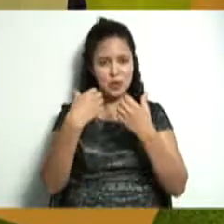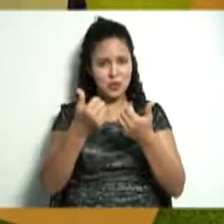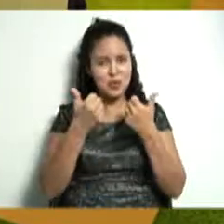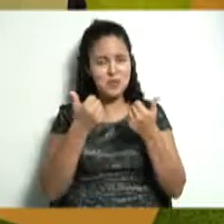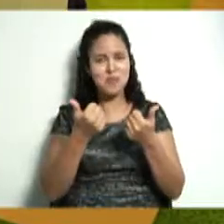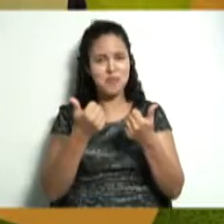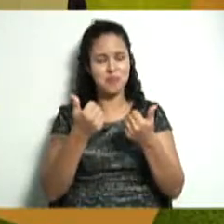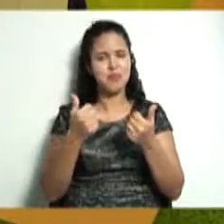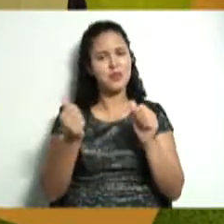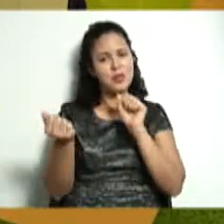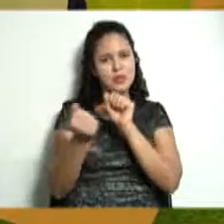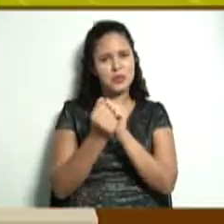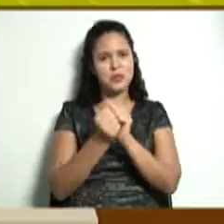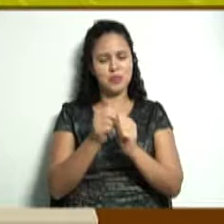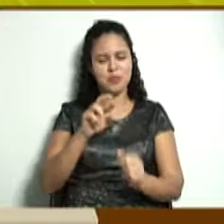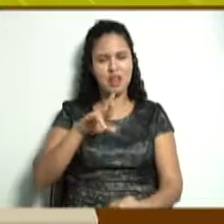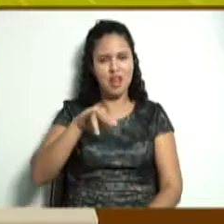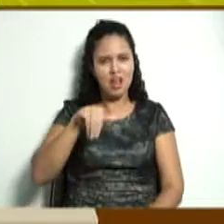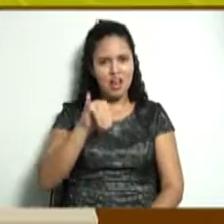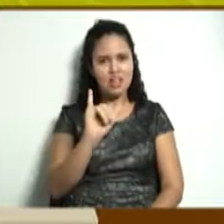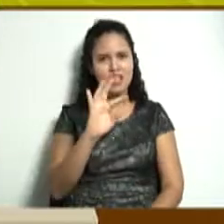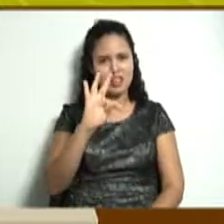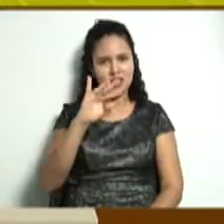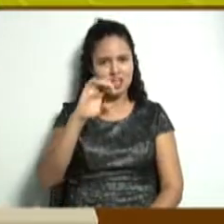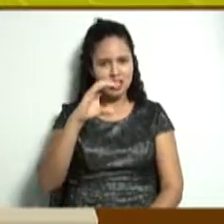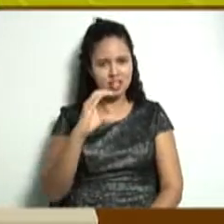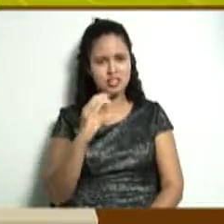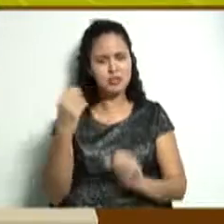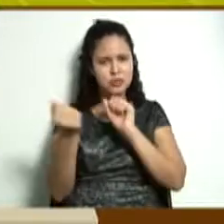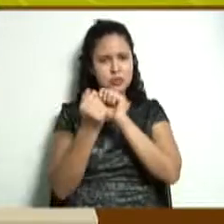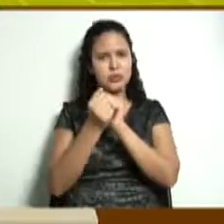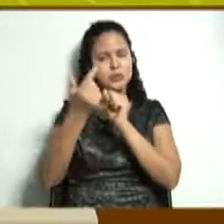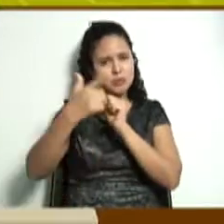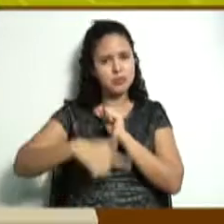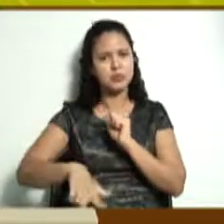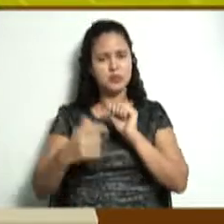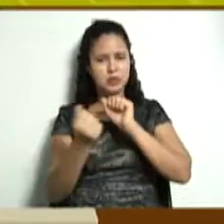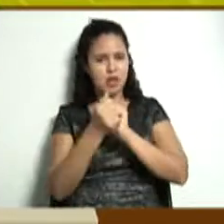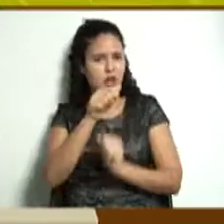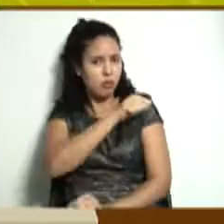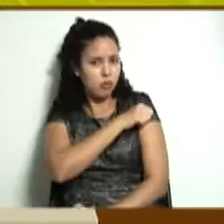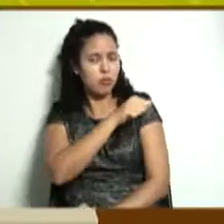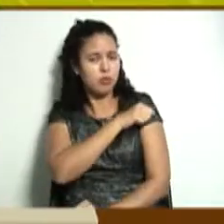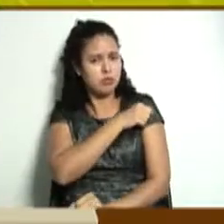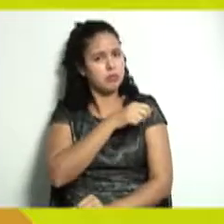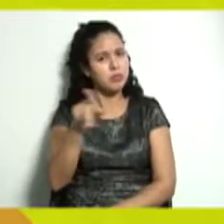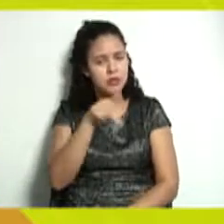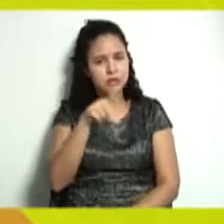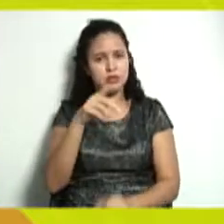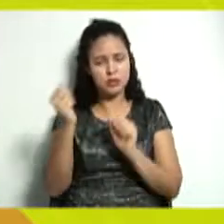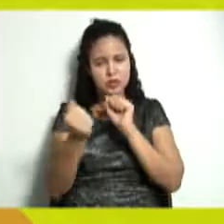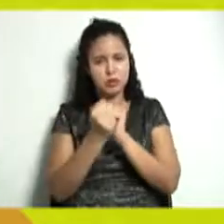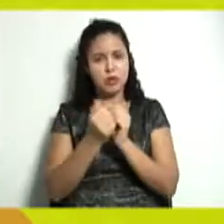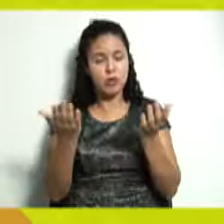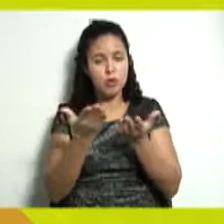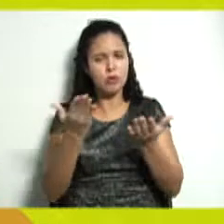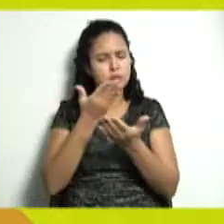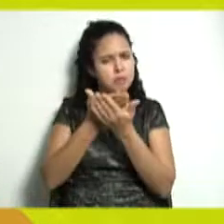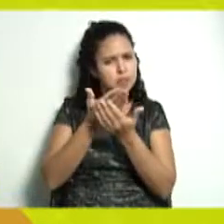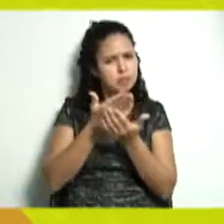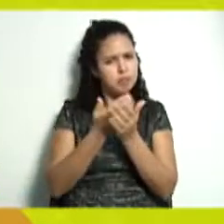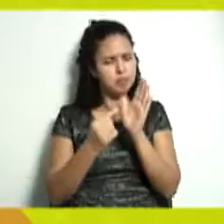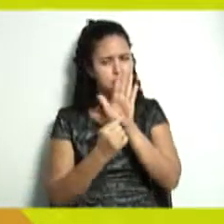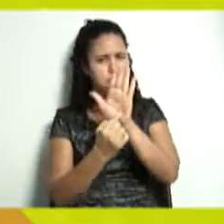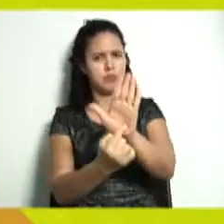Oi, Somos a dupla Rai. e Tech, e estaremos mais uma vez com vocês, não é mesmo, professores? Hoje nós vamos